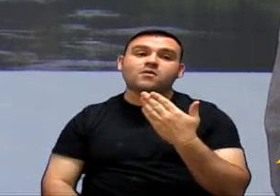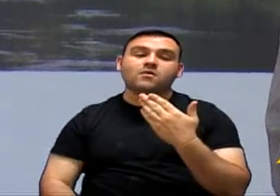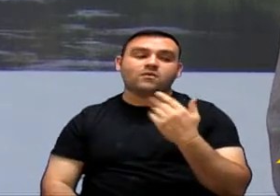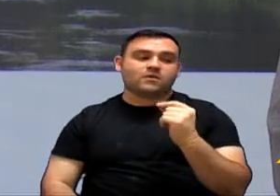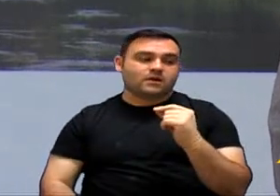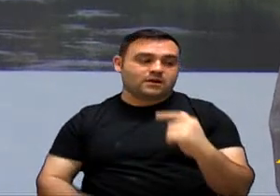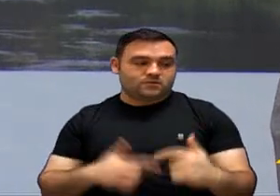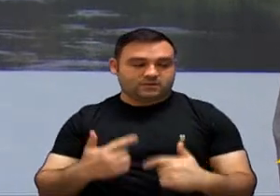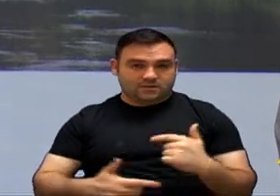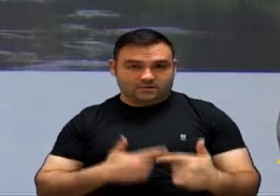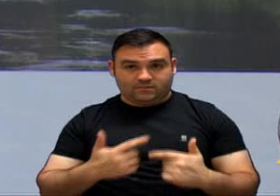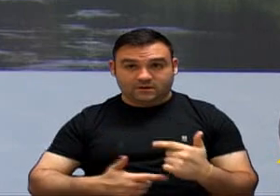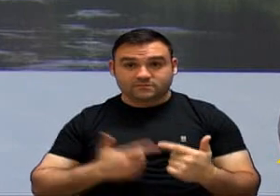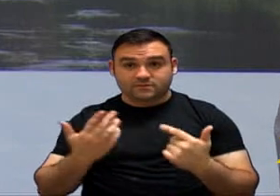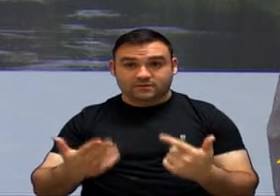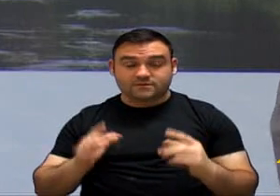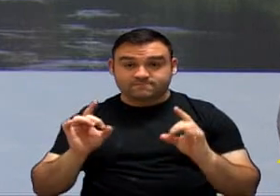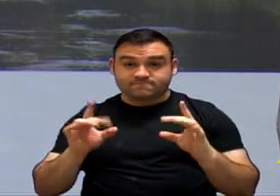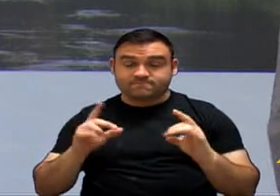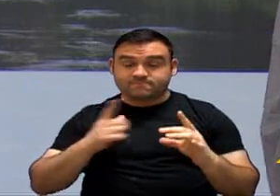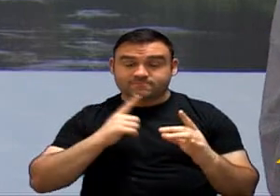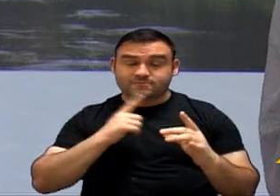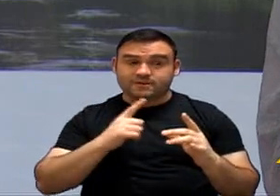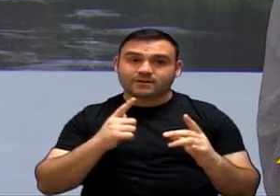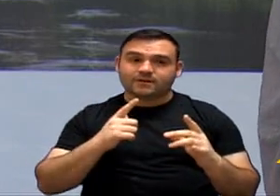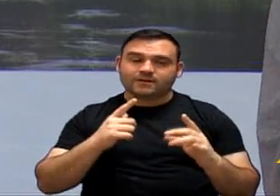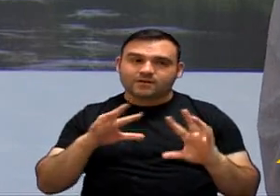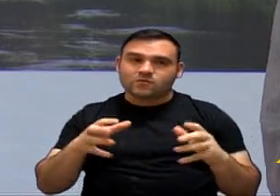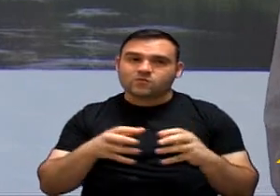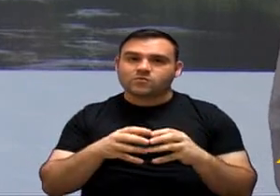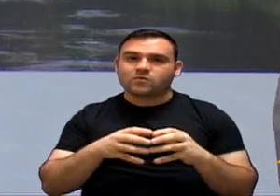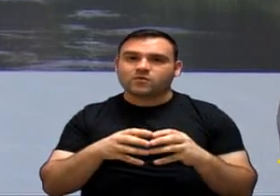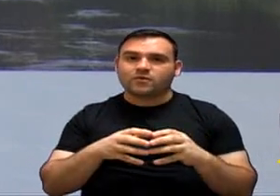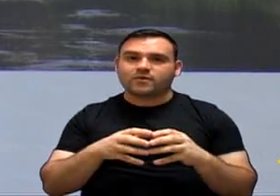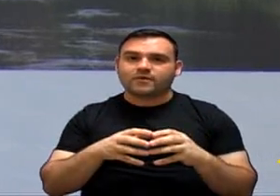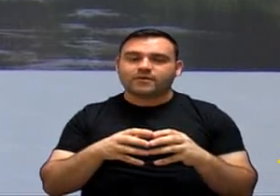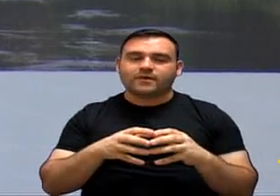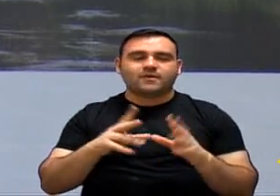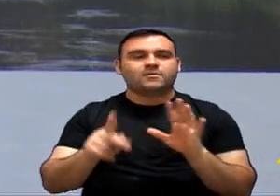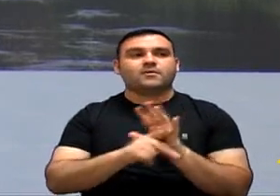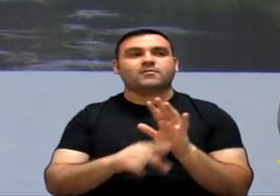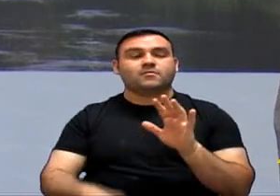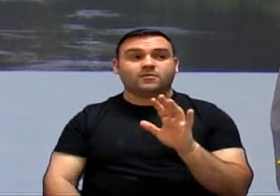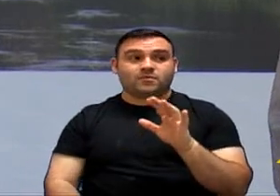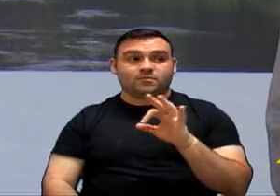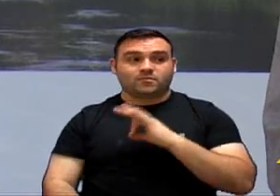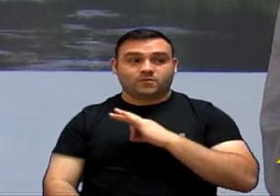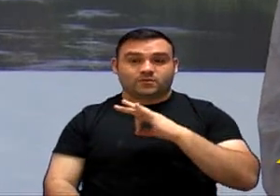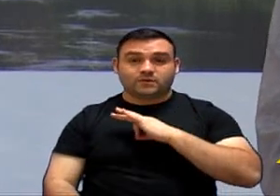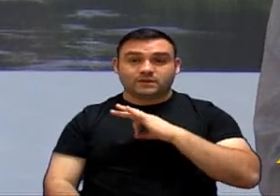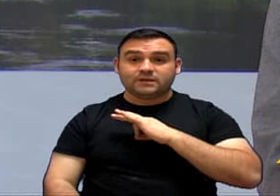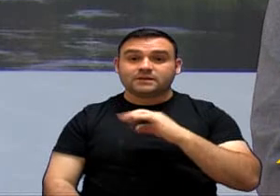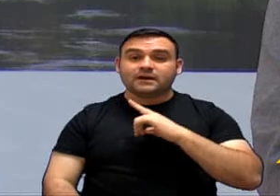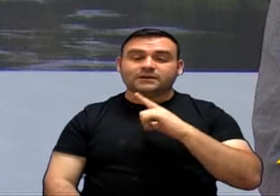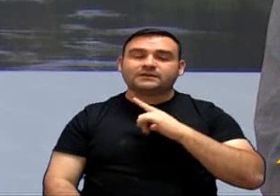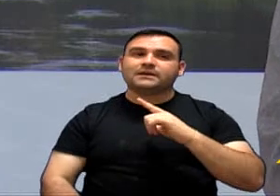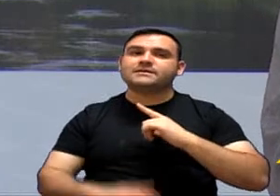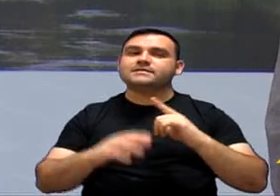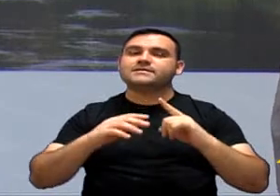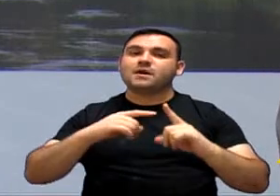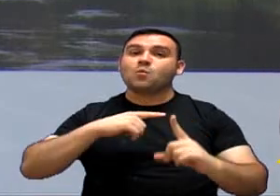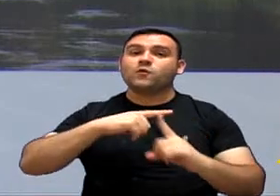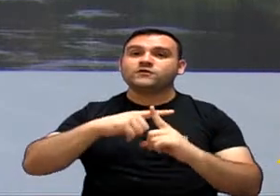que esse trabalho que ele vem destacando os e ao comando da nossa Polícia Militar vem surtindo um efeito